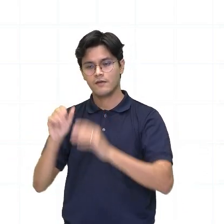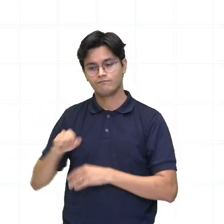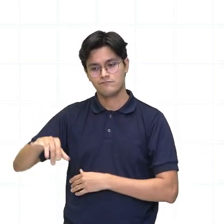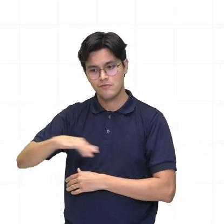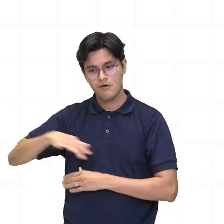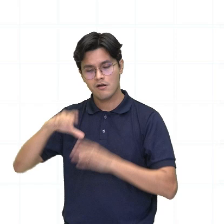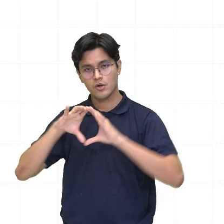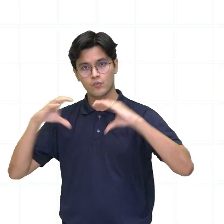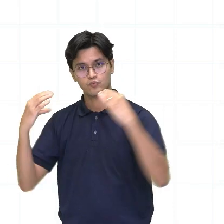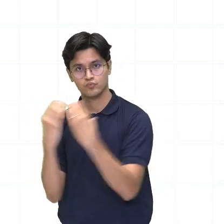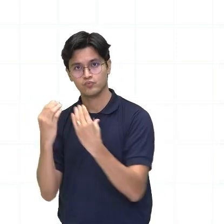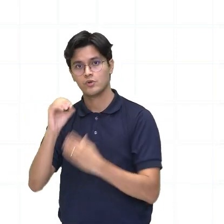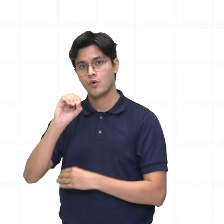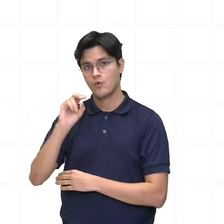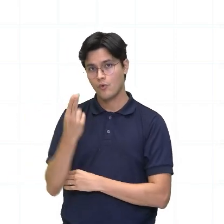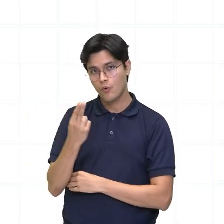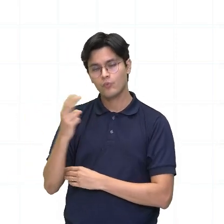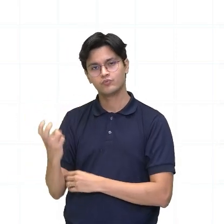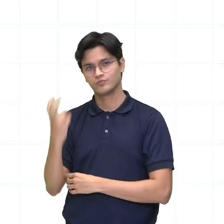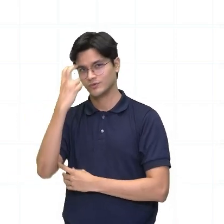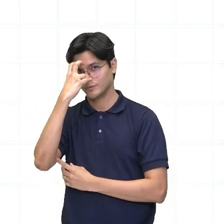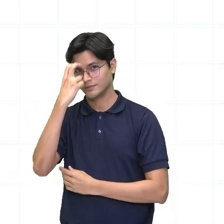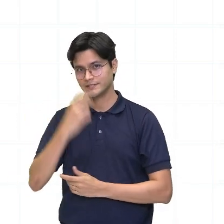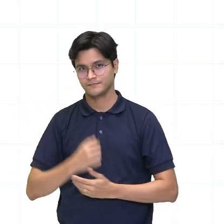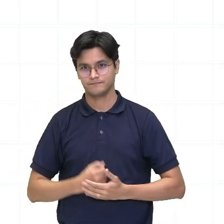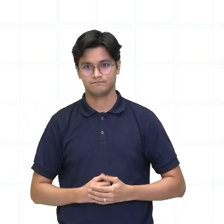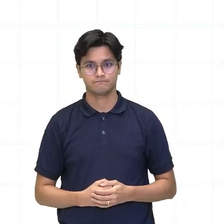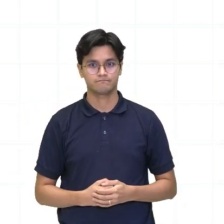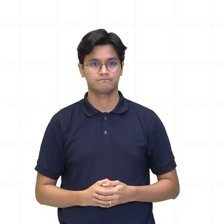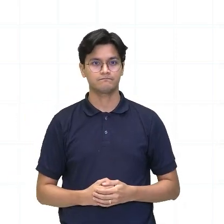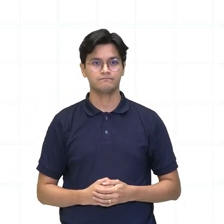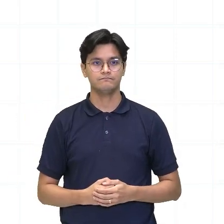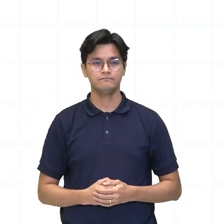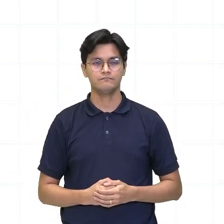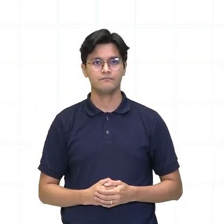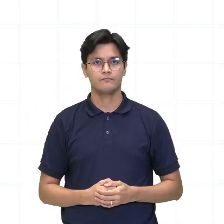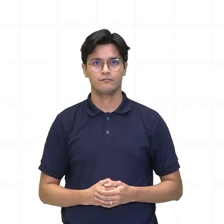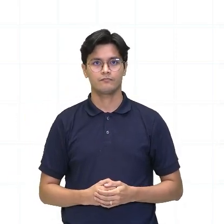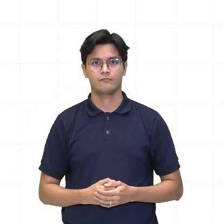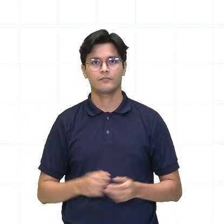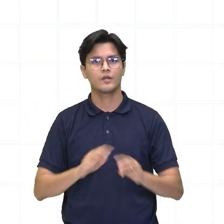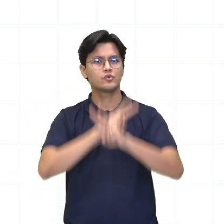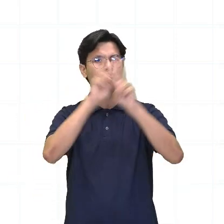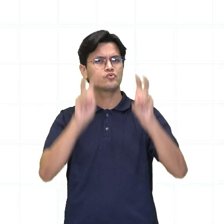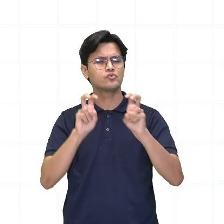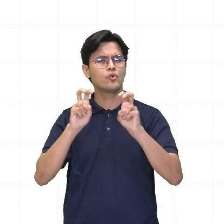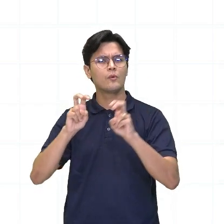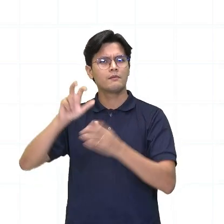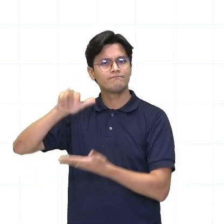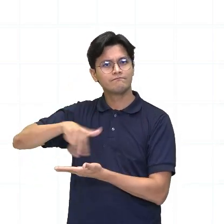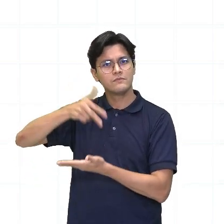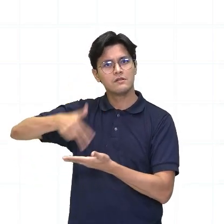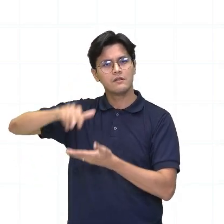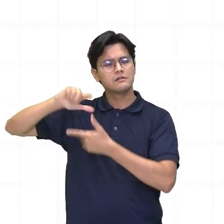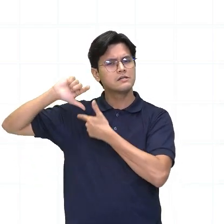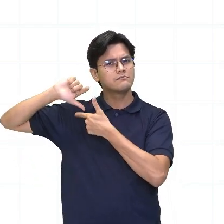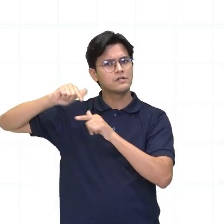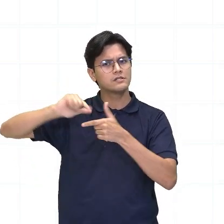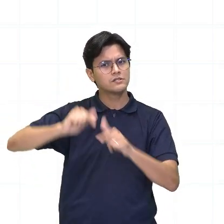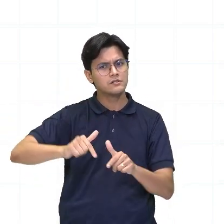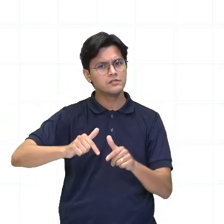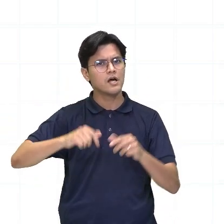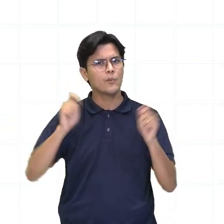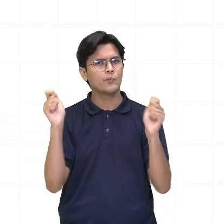comunidade. E o que eu posso falar em relação a essa questão das danças tradicionais? Nós vimos dentro